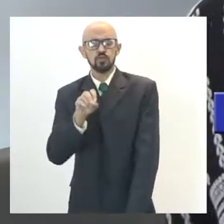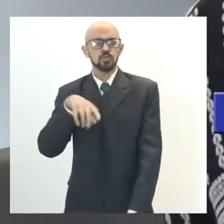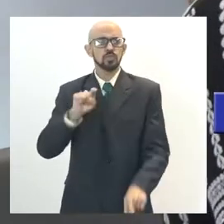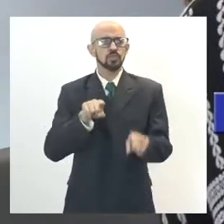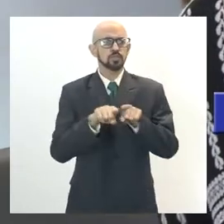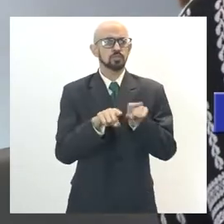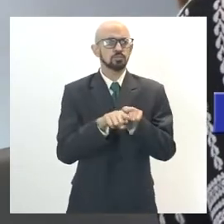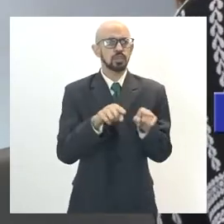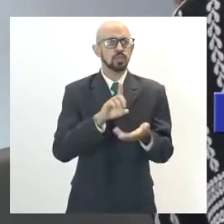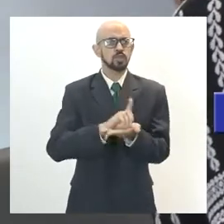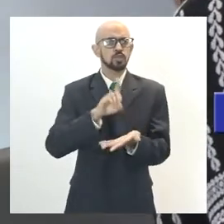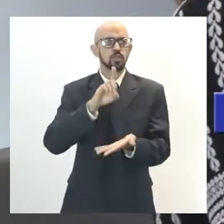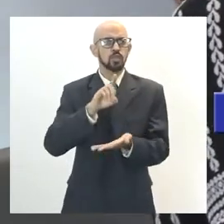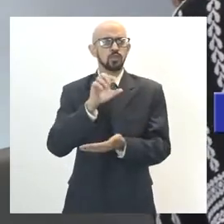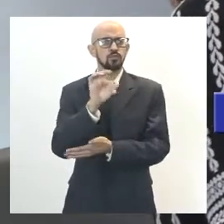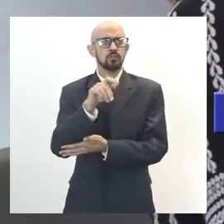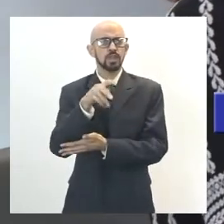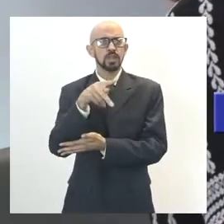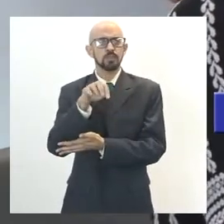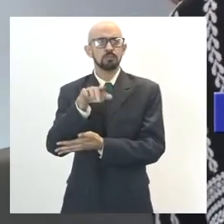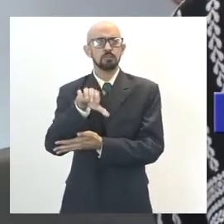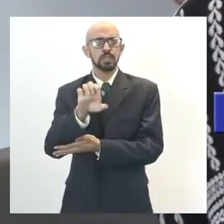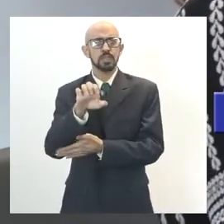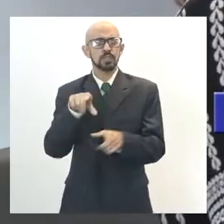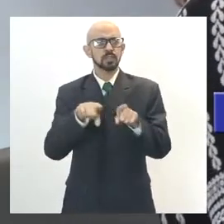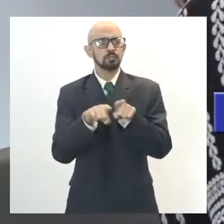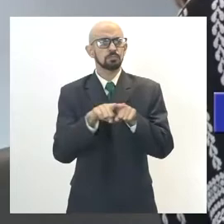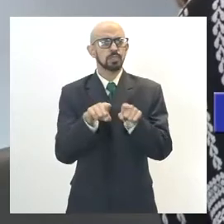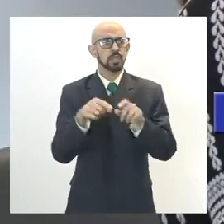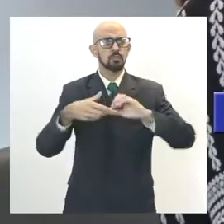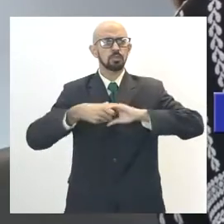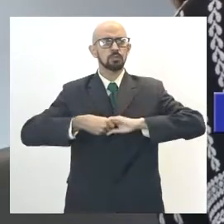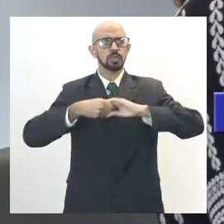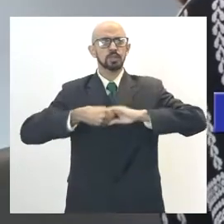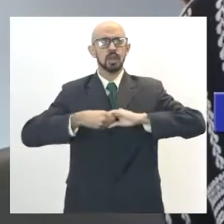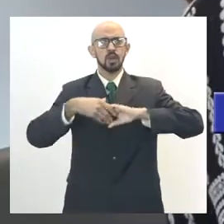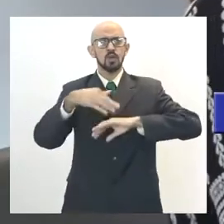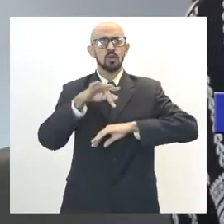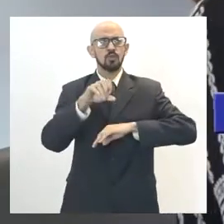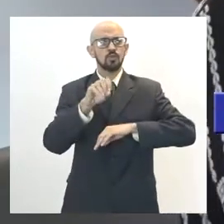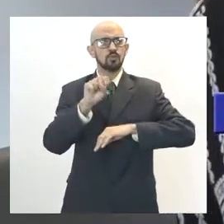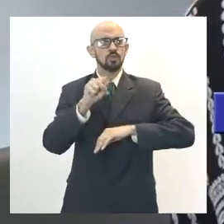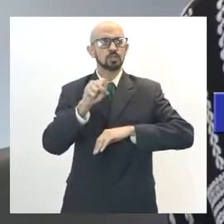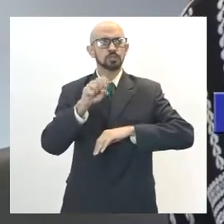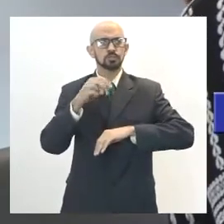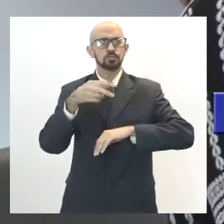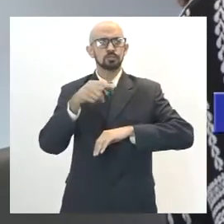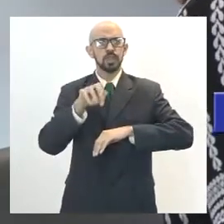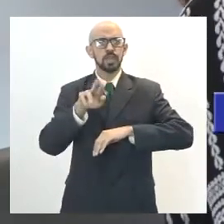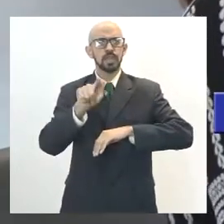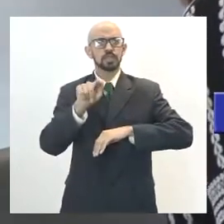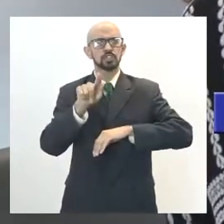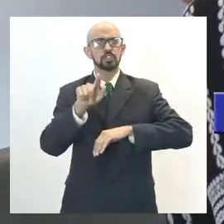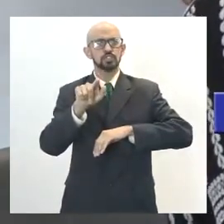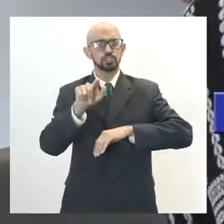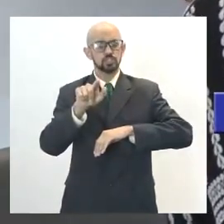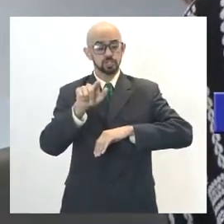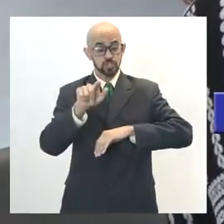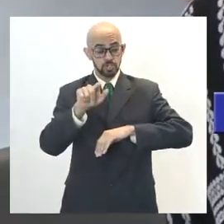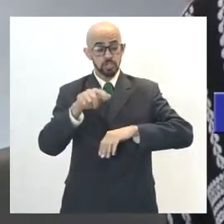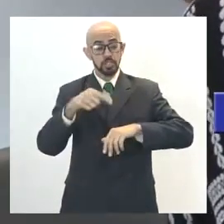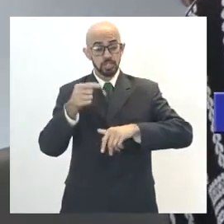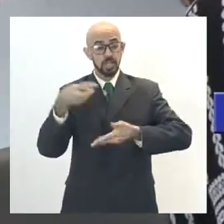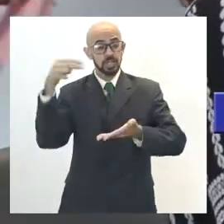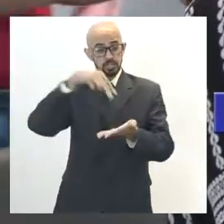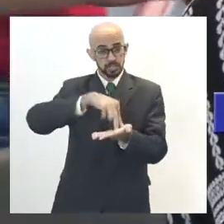amaerj e cumprimentar também o for asperge que ostenta aqui com grande alegria e orgulho